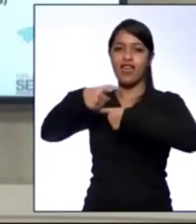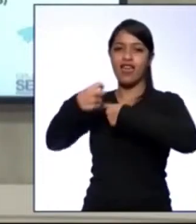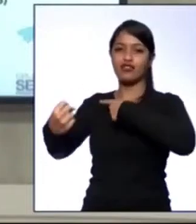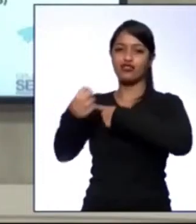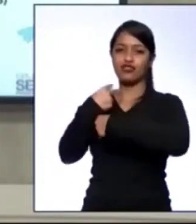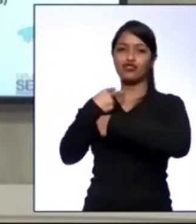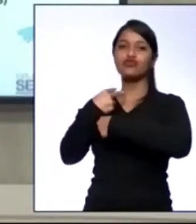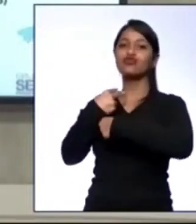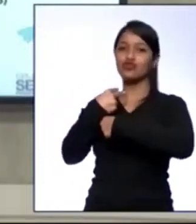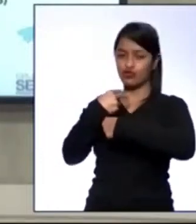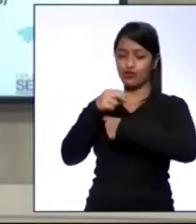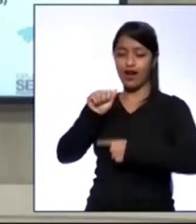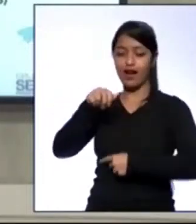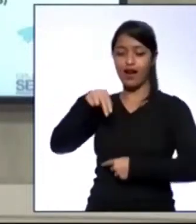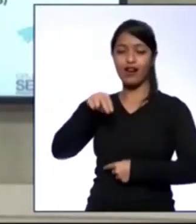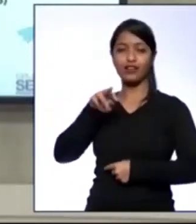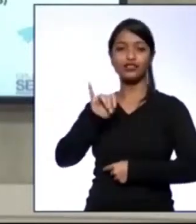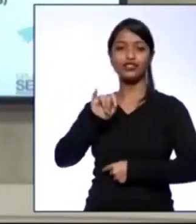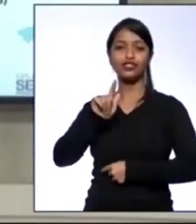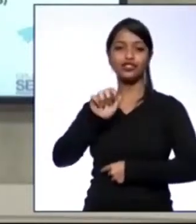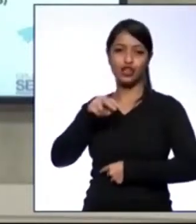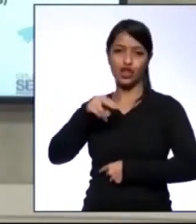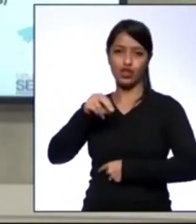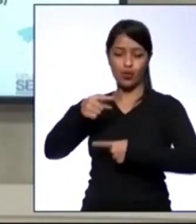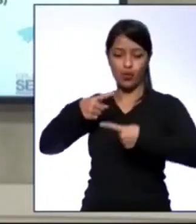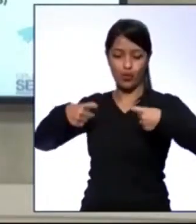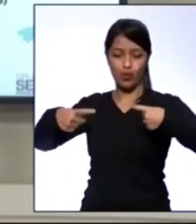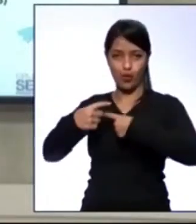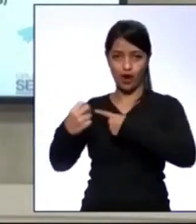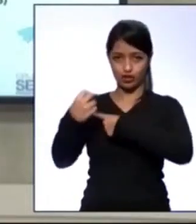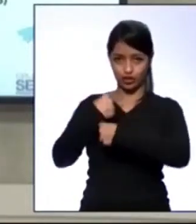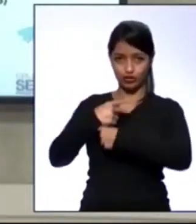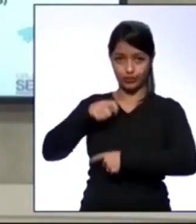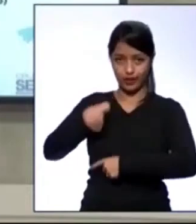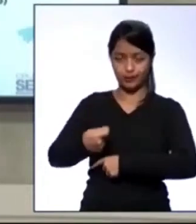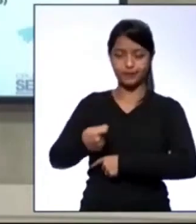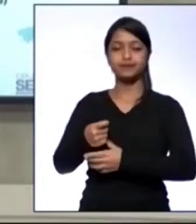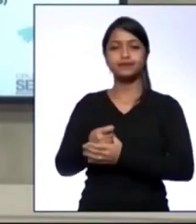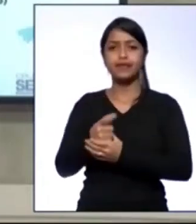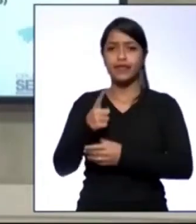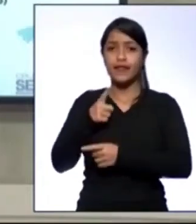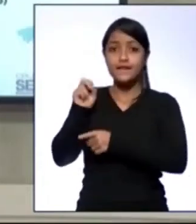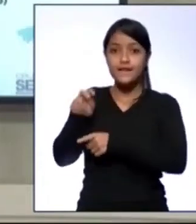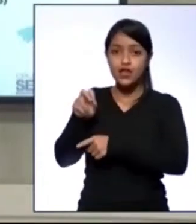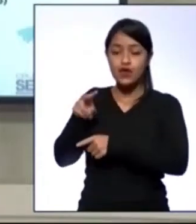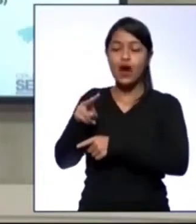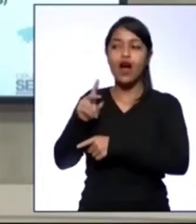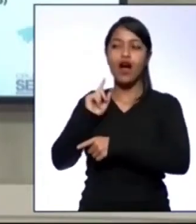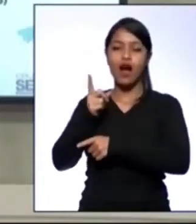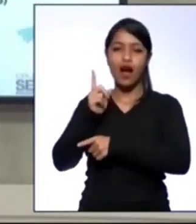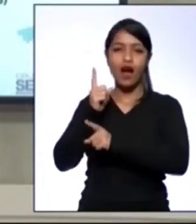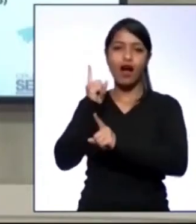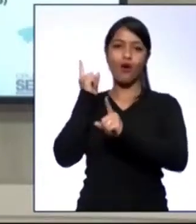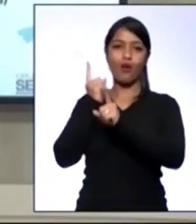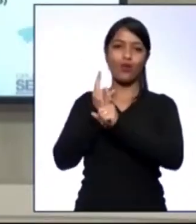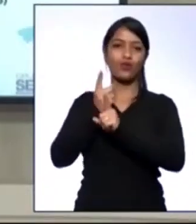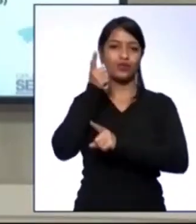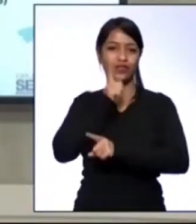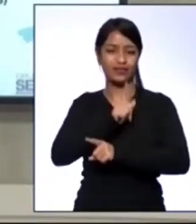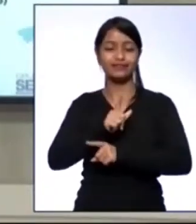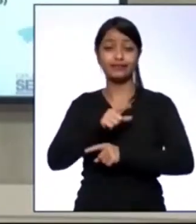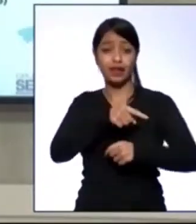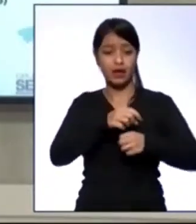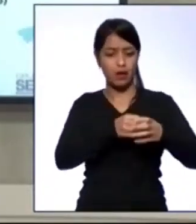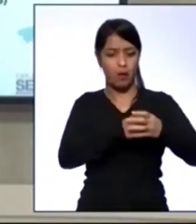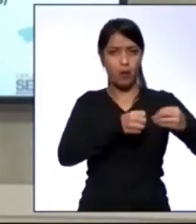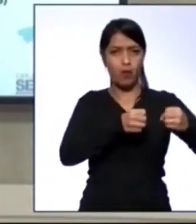bandido, certo? No caso do vírus, eu tenho uma população de clones. Aí o que acontece, gente? Nessa população de